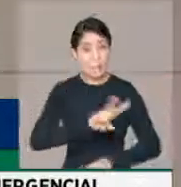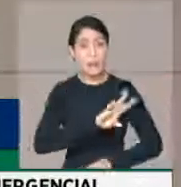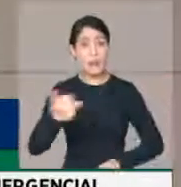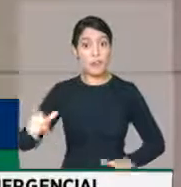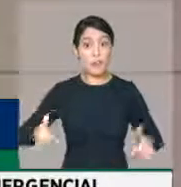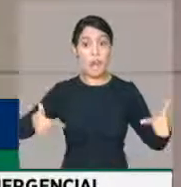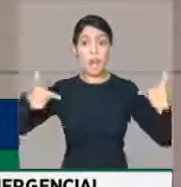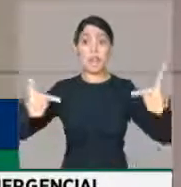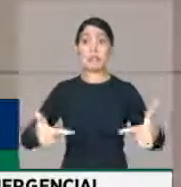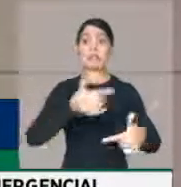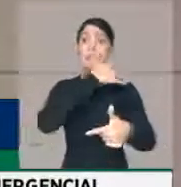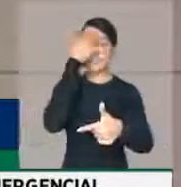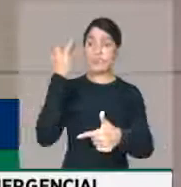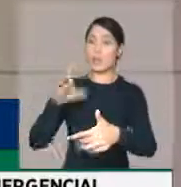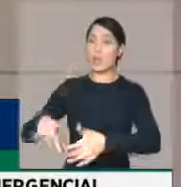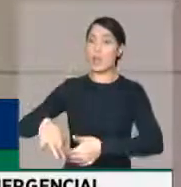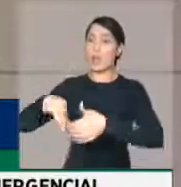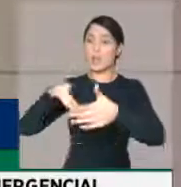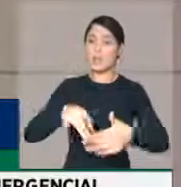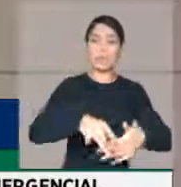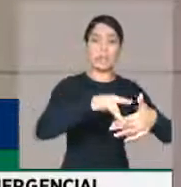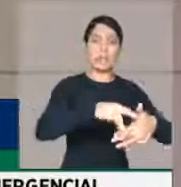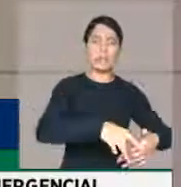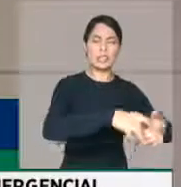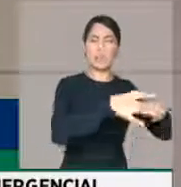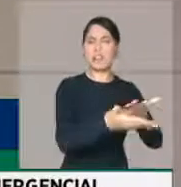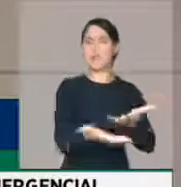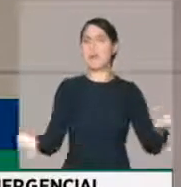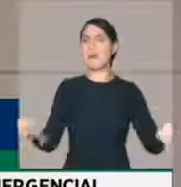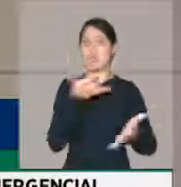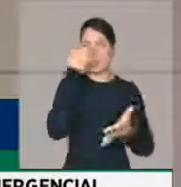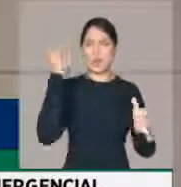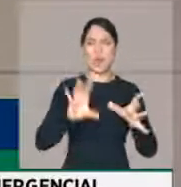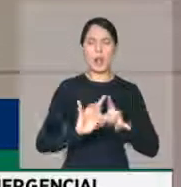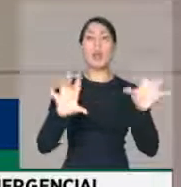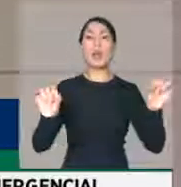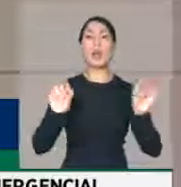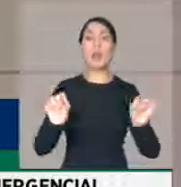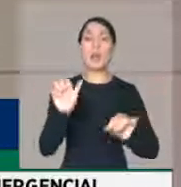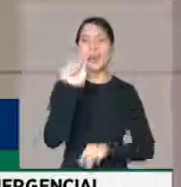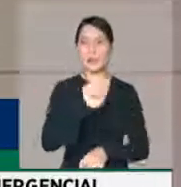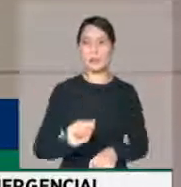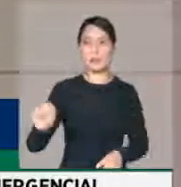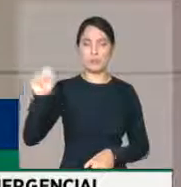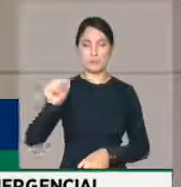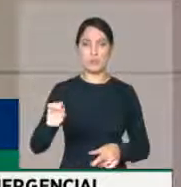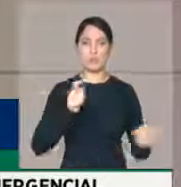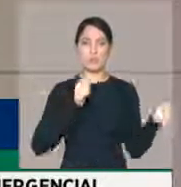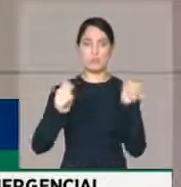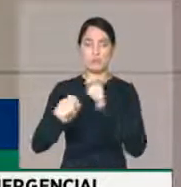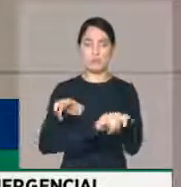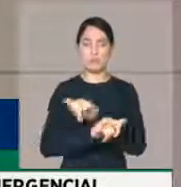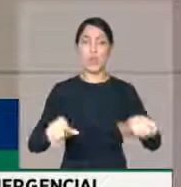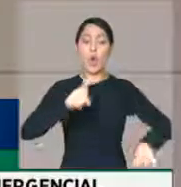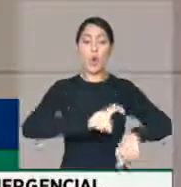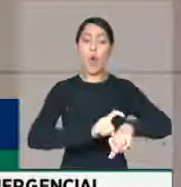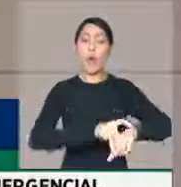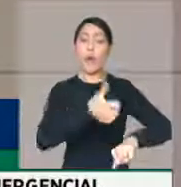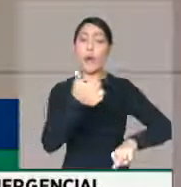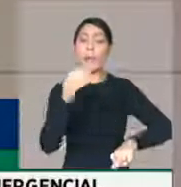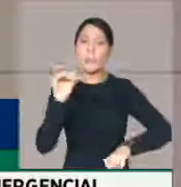convidar os líderes partidários que se sintam confortáveis com a Associação Brasileira de Imprensa, às 10 horas da